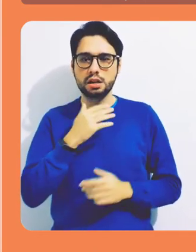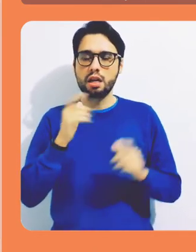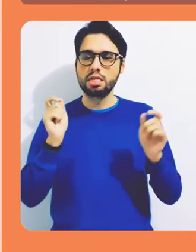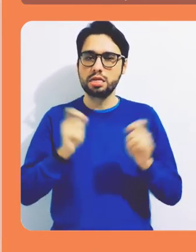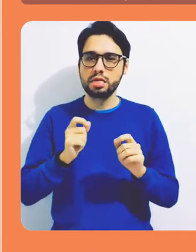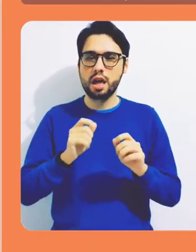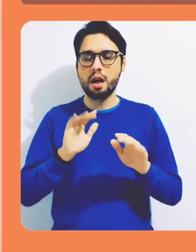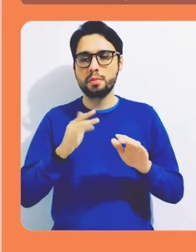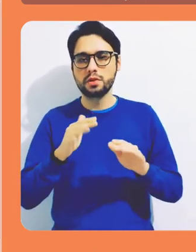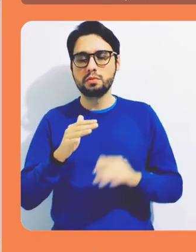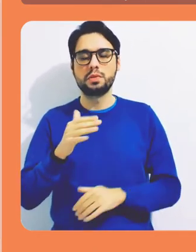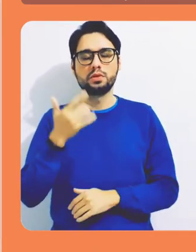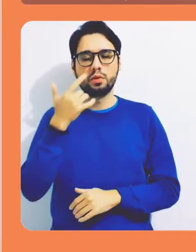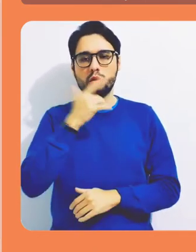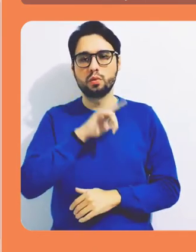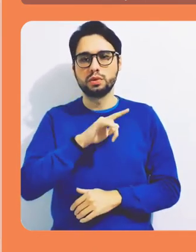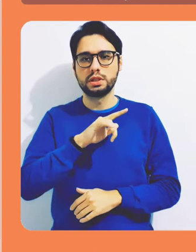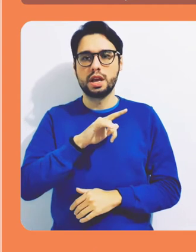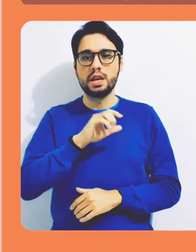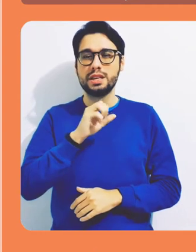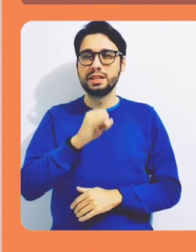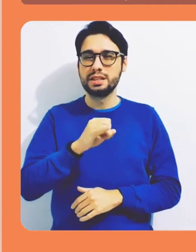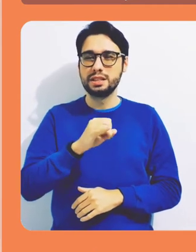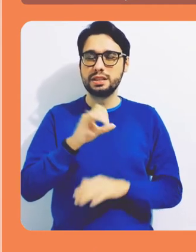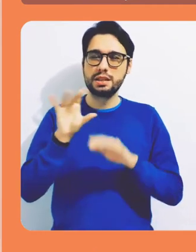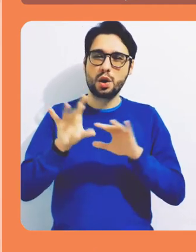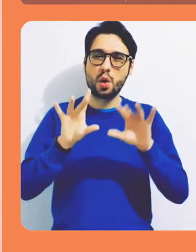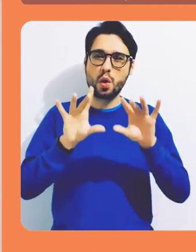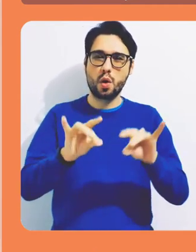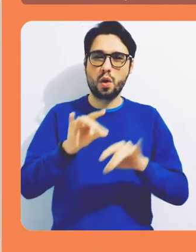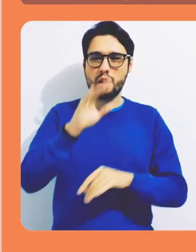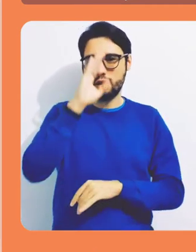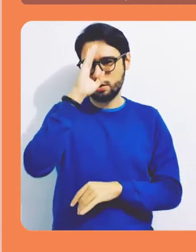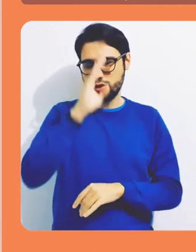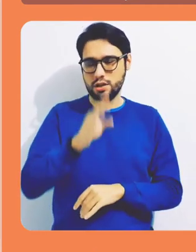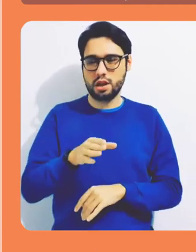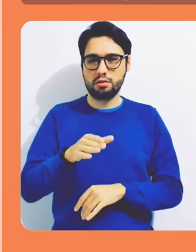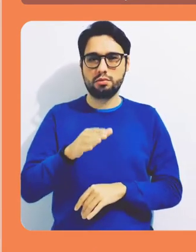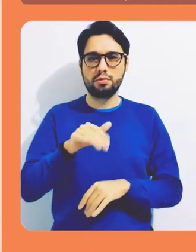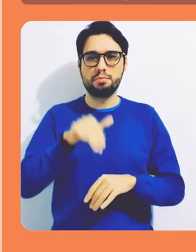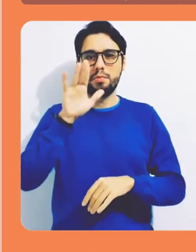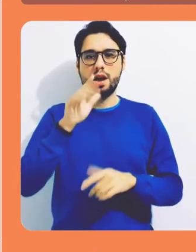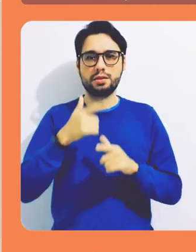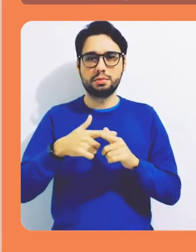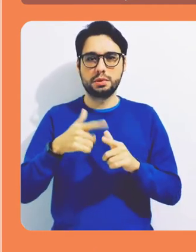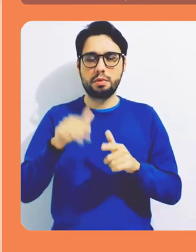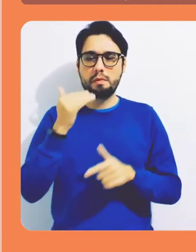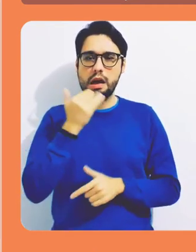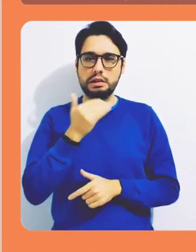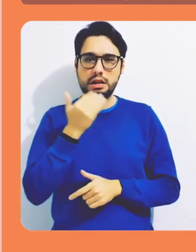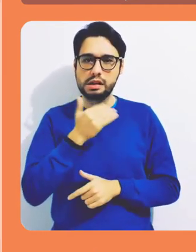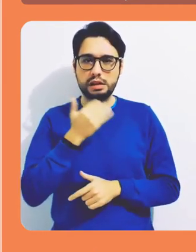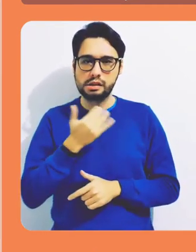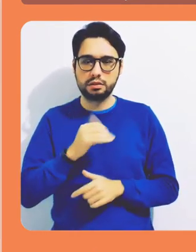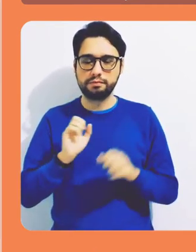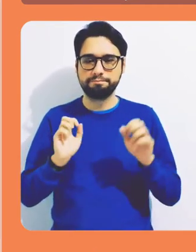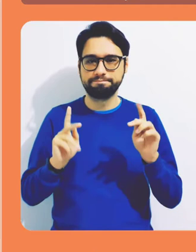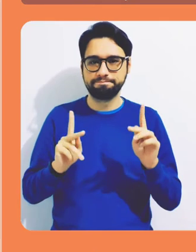resolve alguns problemas que você tem normalmente se você cola direto aqui um documento do